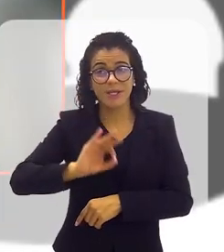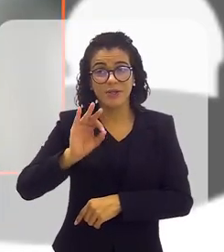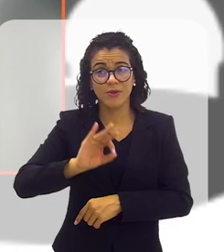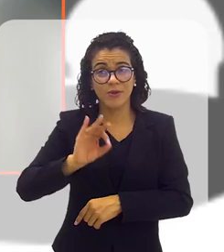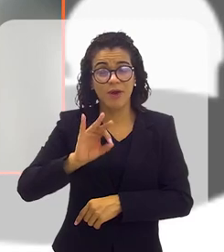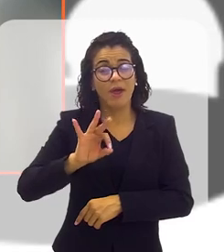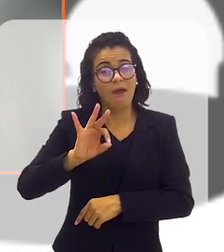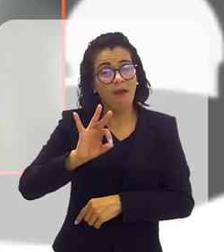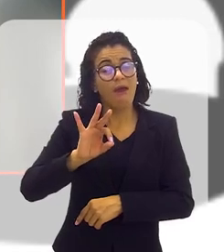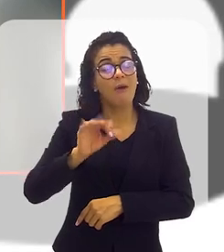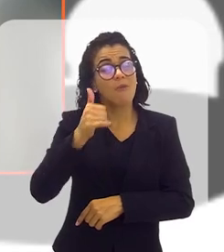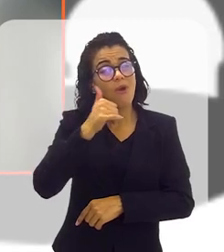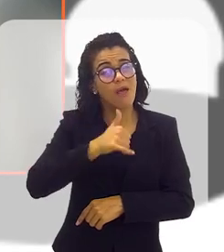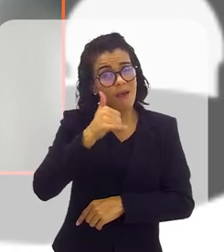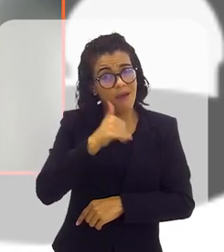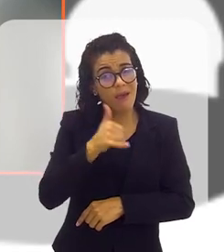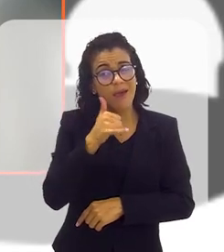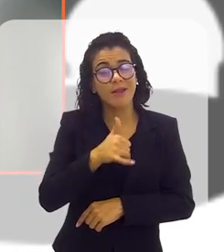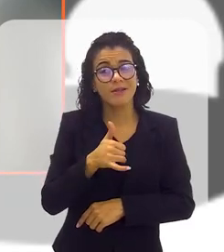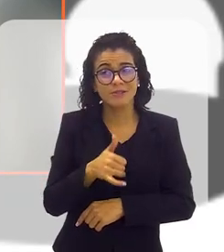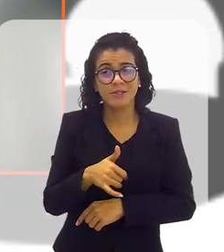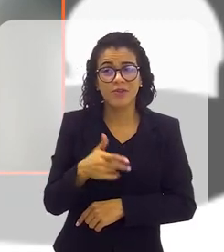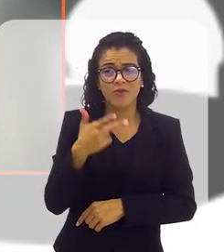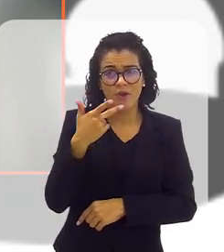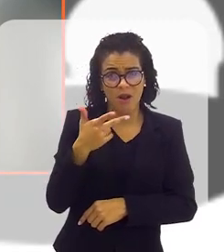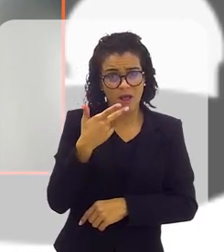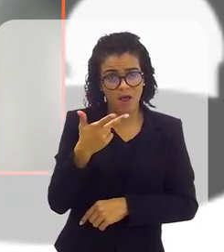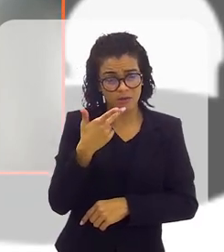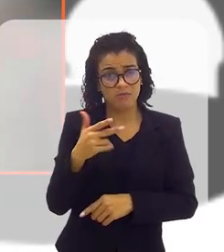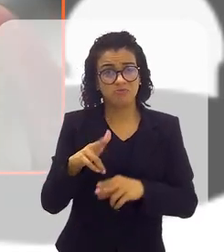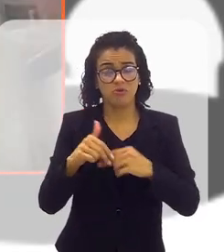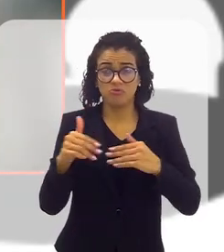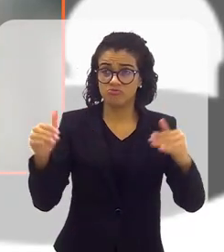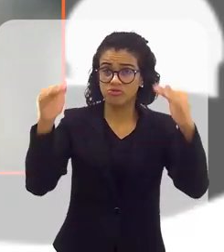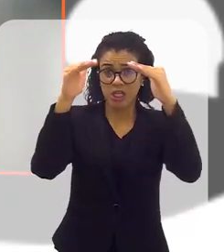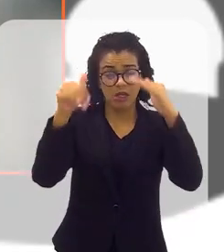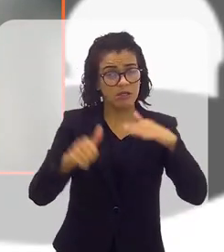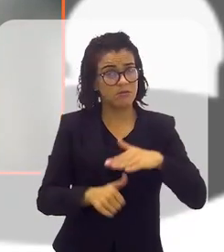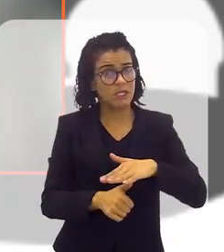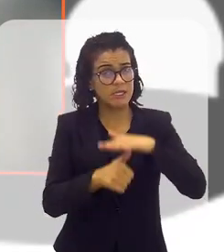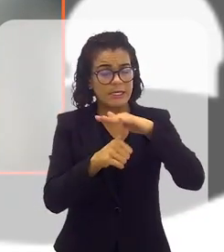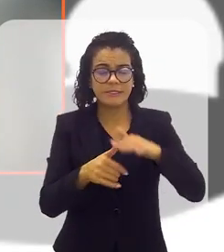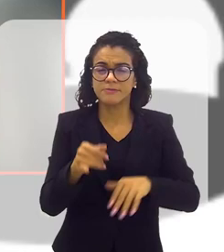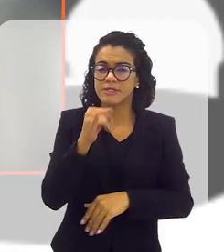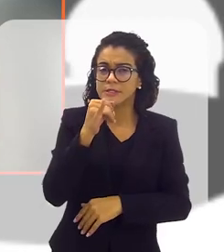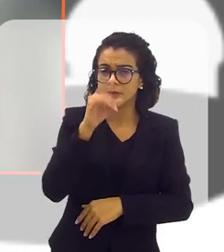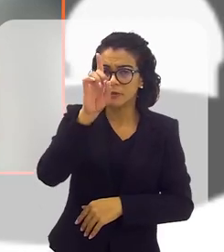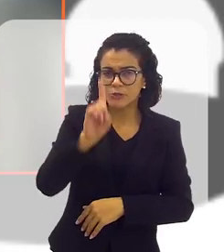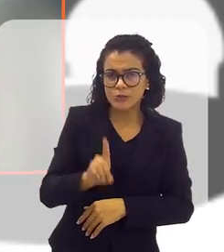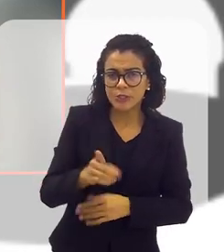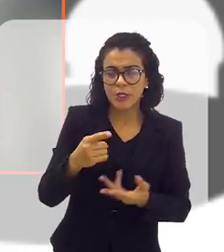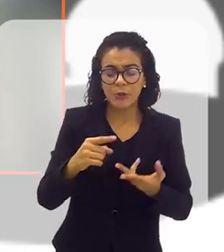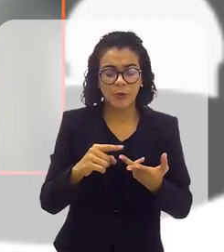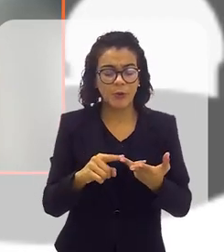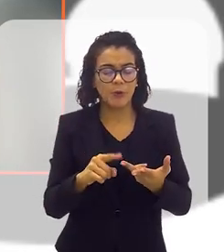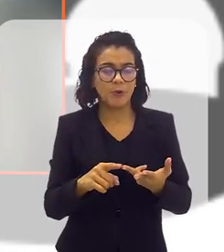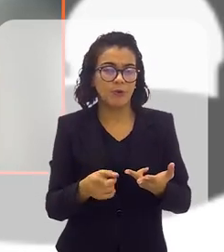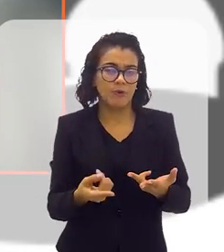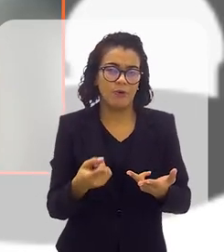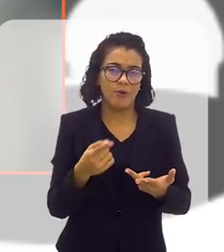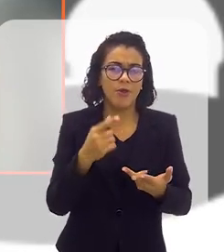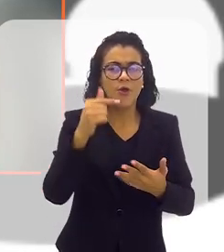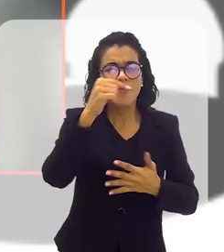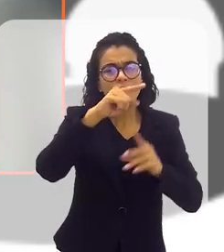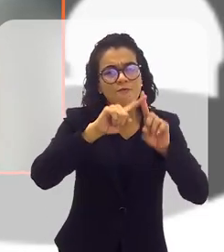70% é preenchido aí com mulheres, e eu estou dizendo com altos cargos, né, de liderança ali, de